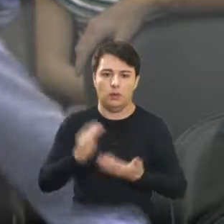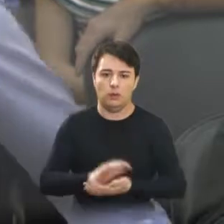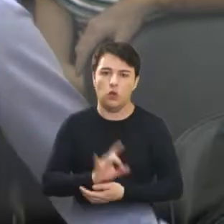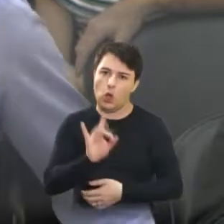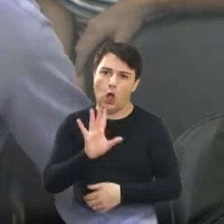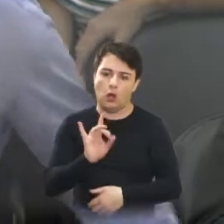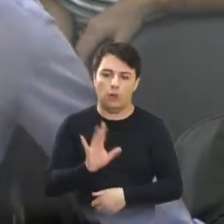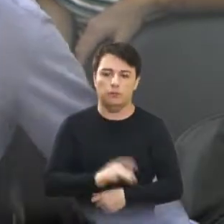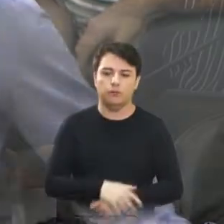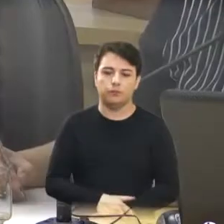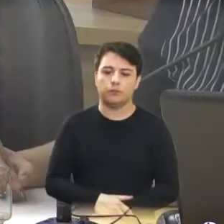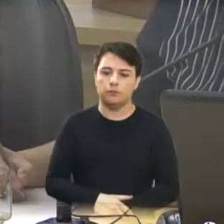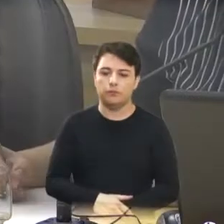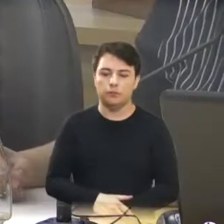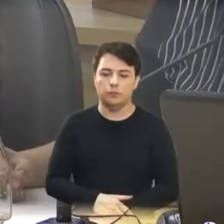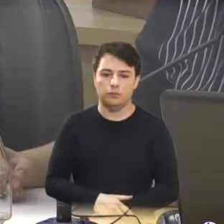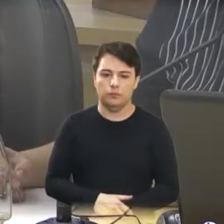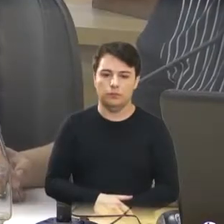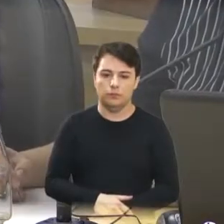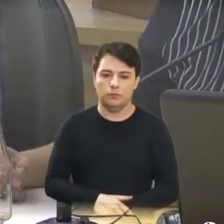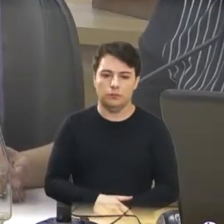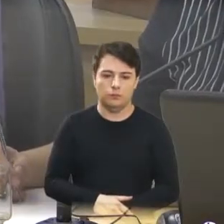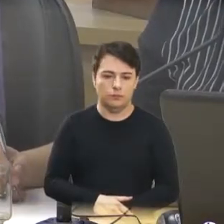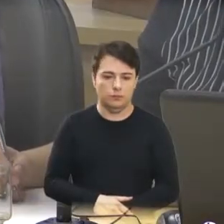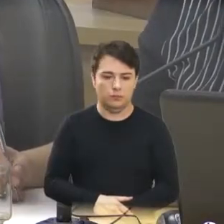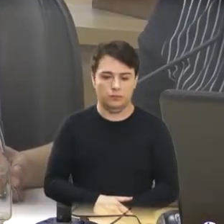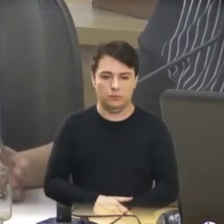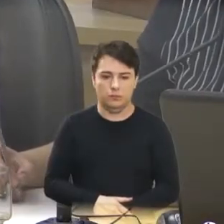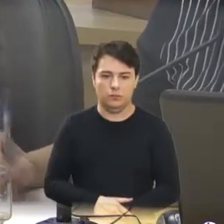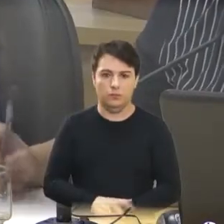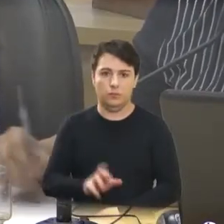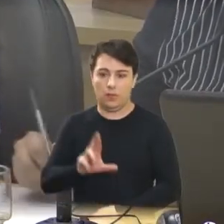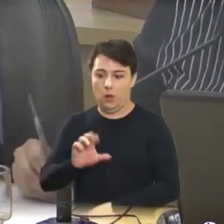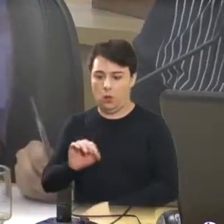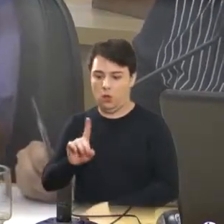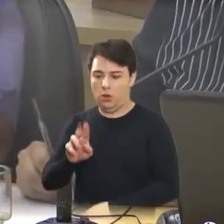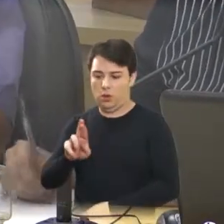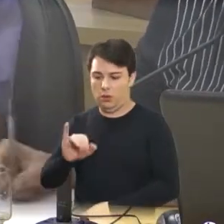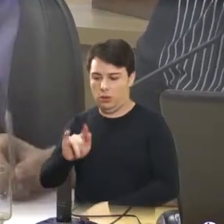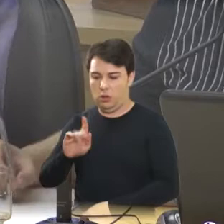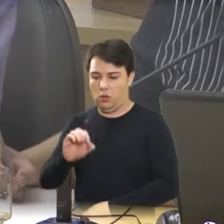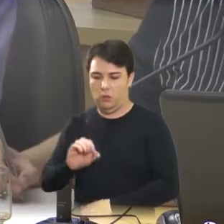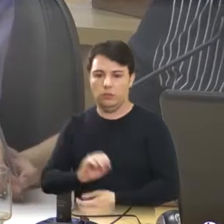tinha a dizer. Obrigado. Rodrigo.